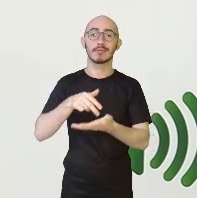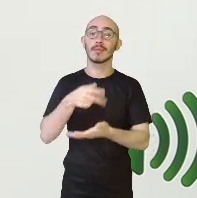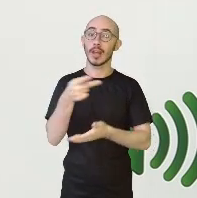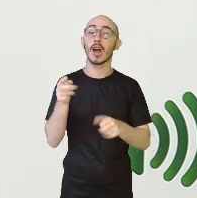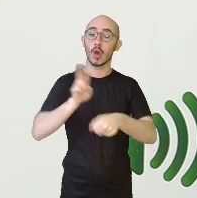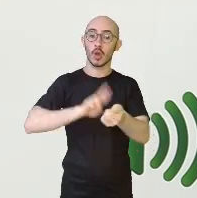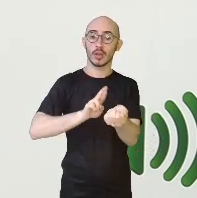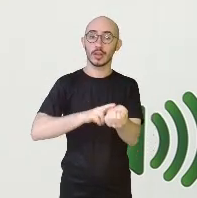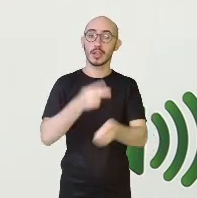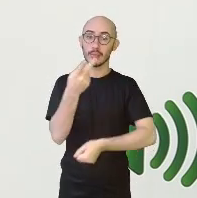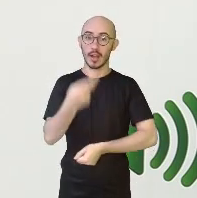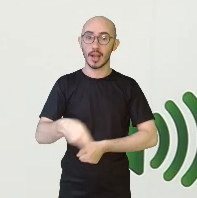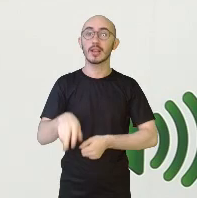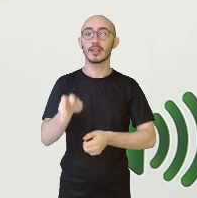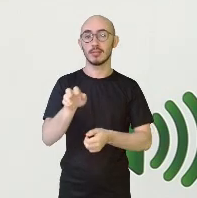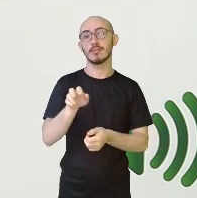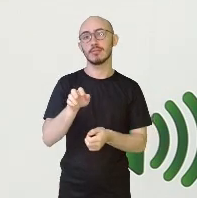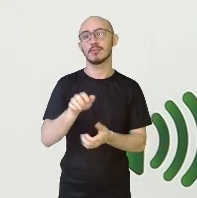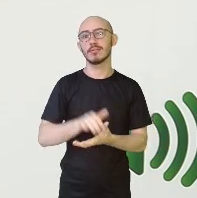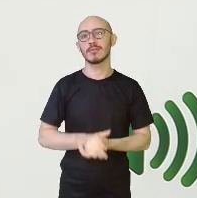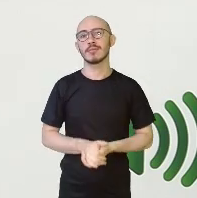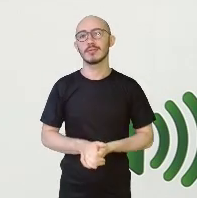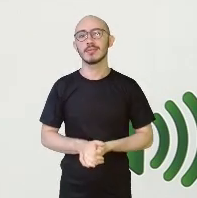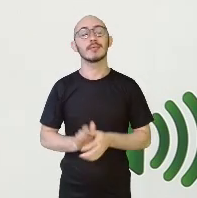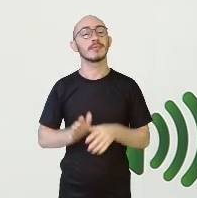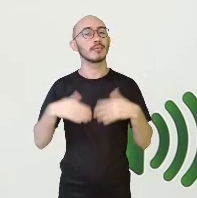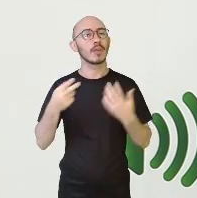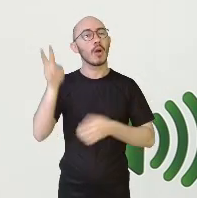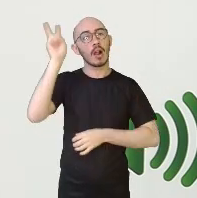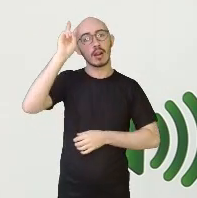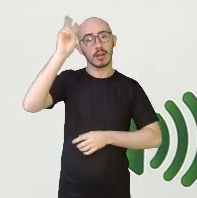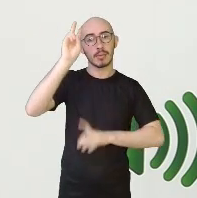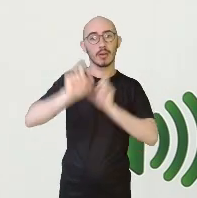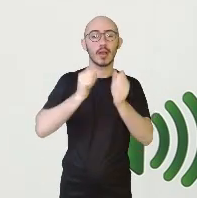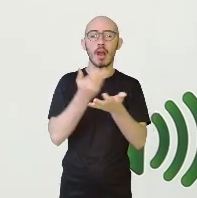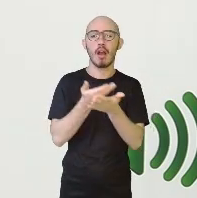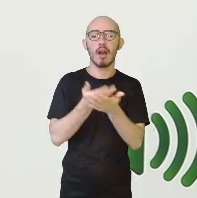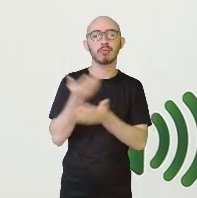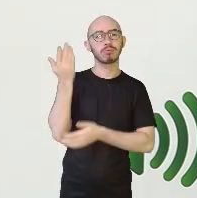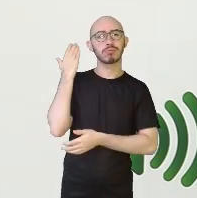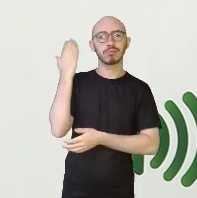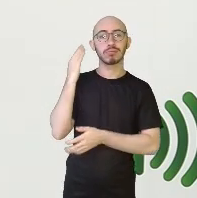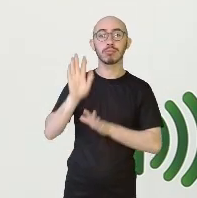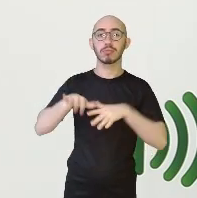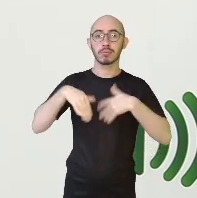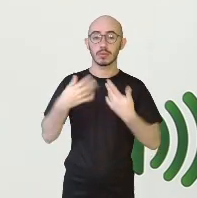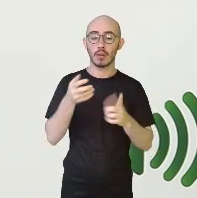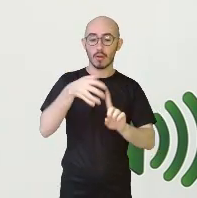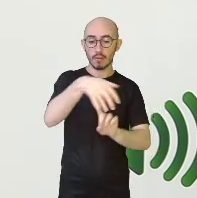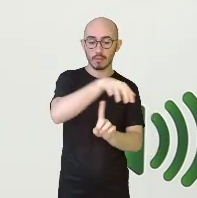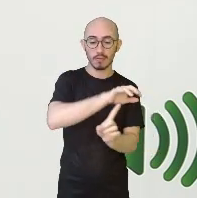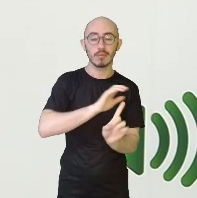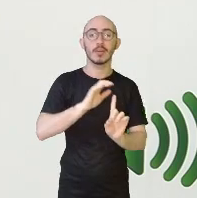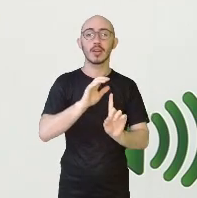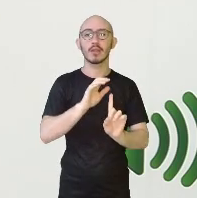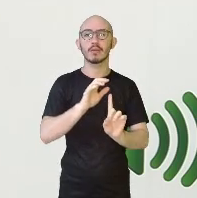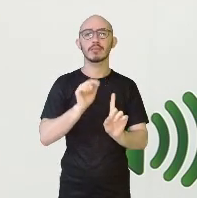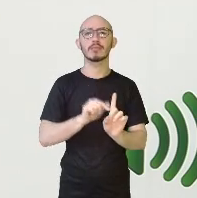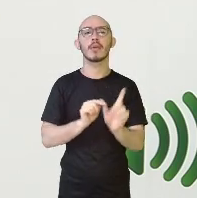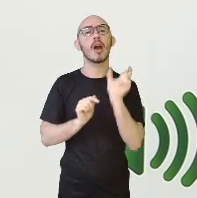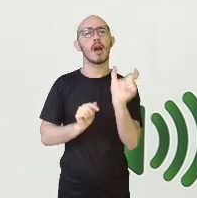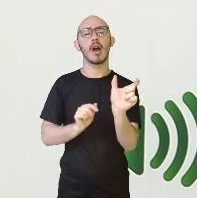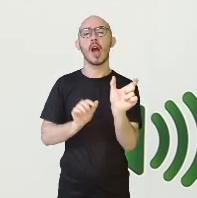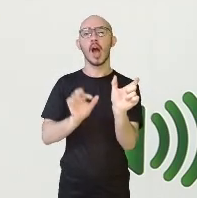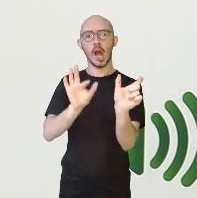terra. Para relembrar, o que a gente já viu inclusive na outra aula, o frevo, esse termo frevo, vem aí,